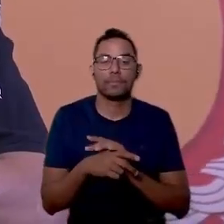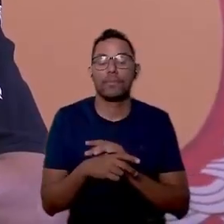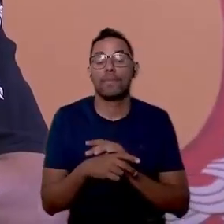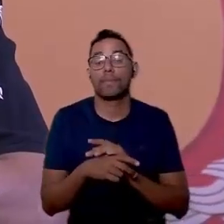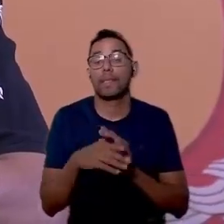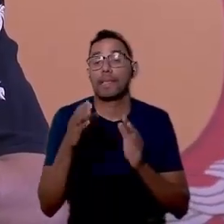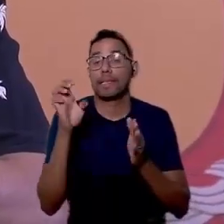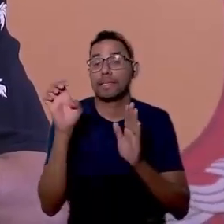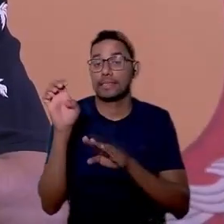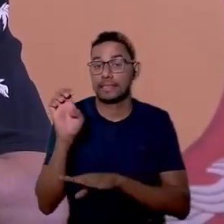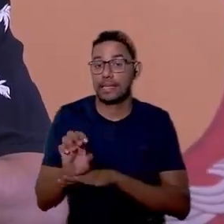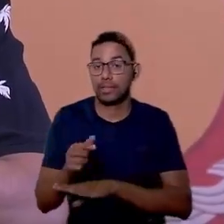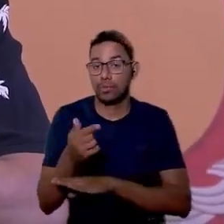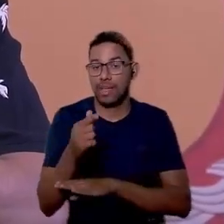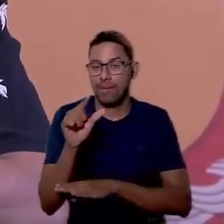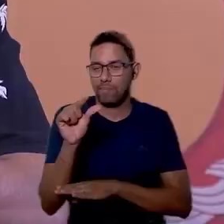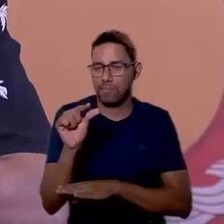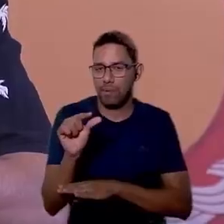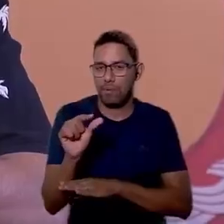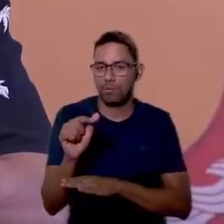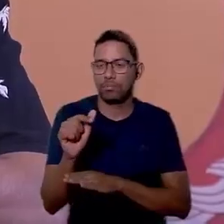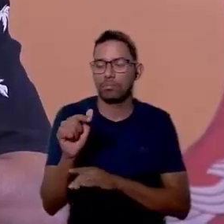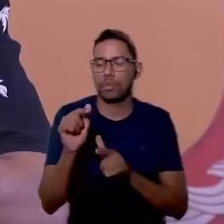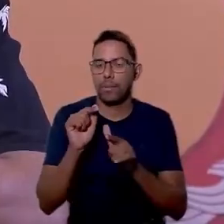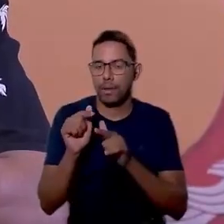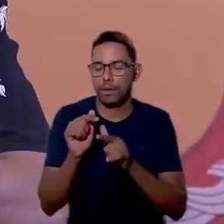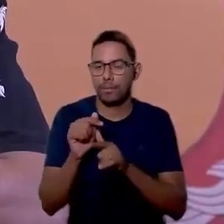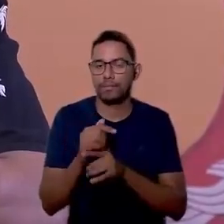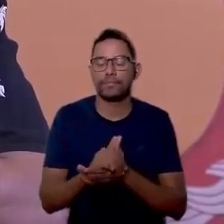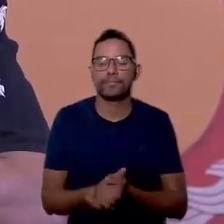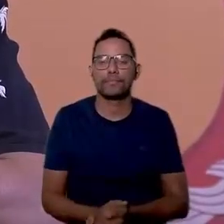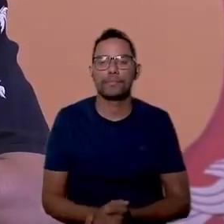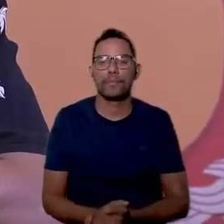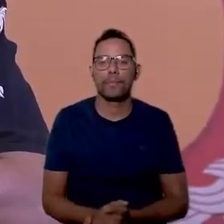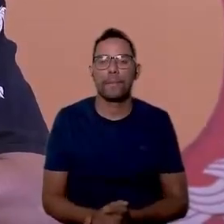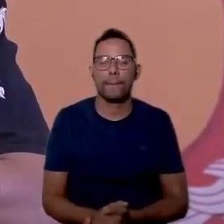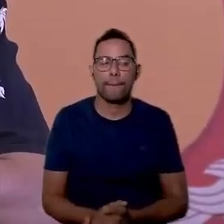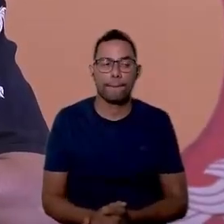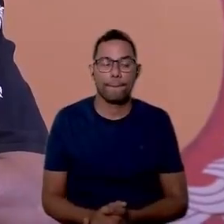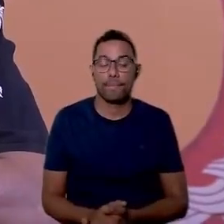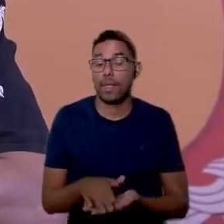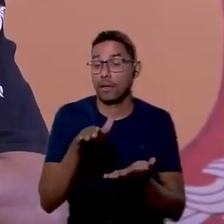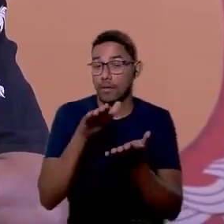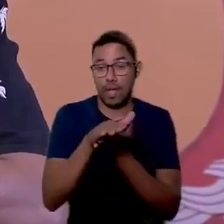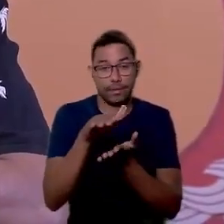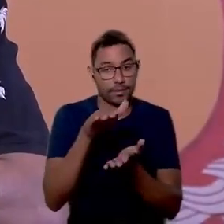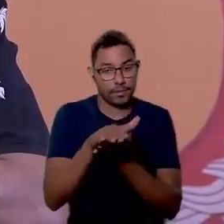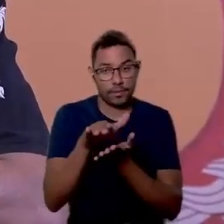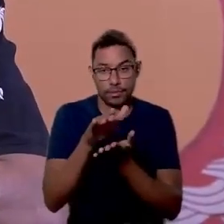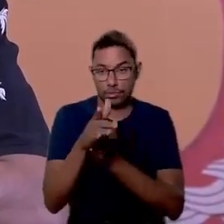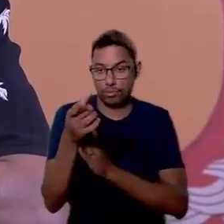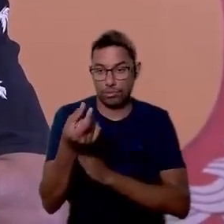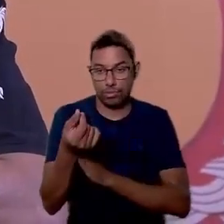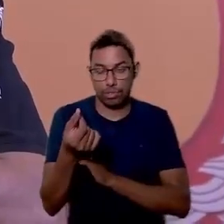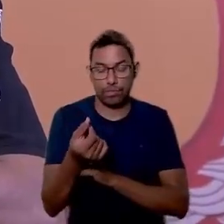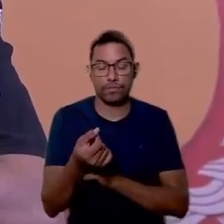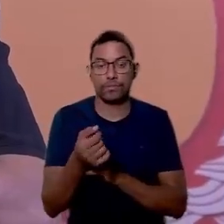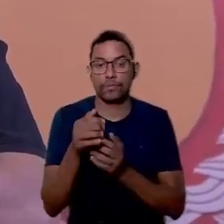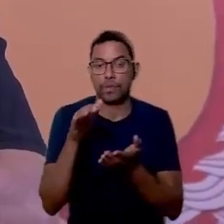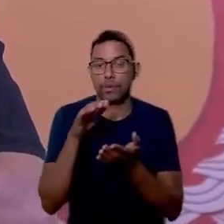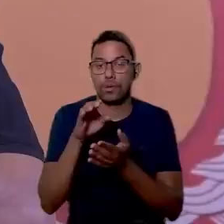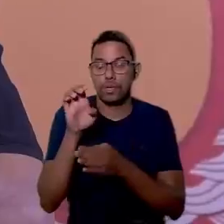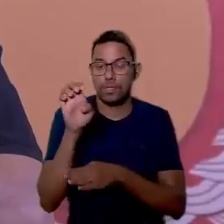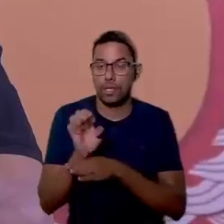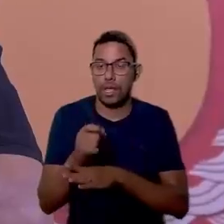menos projeto em execução, e quando eu digo execução, não é que a pessoa está captando, não. Ele está gastando dinheiro. O estado que tem menos